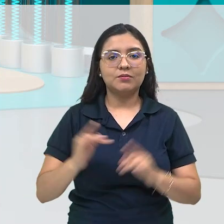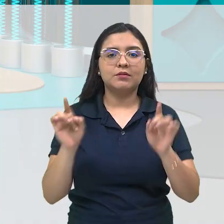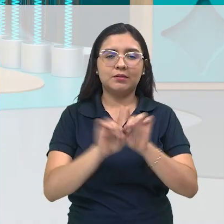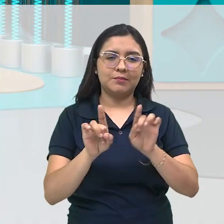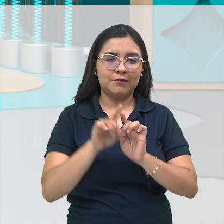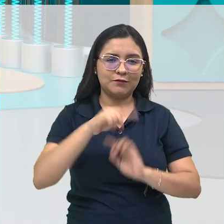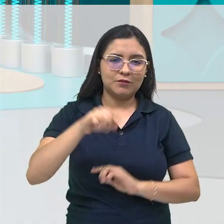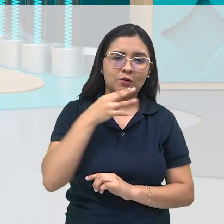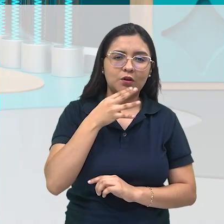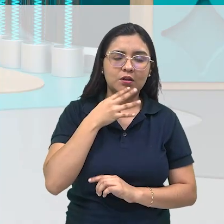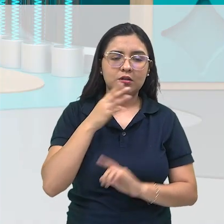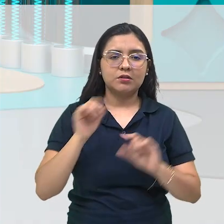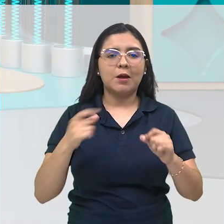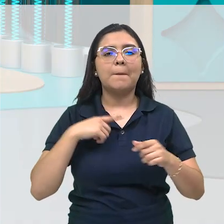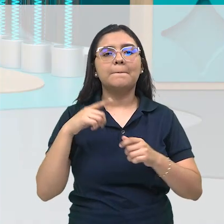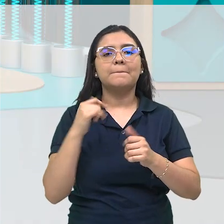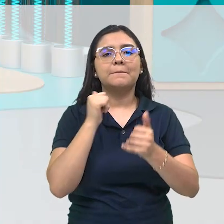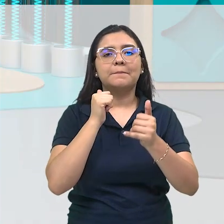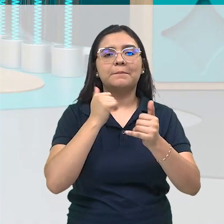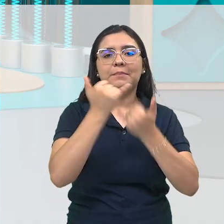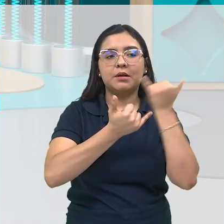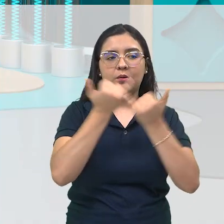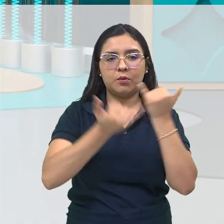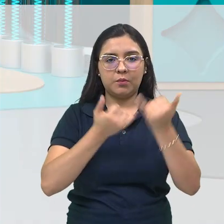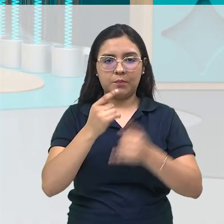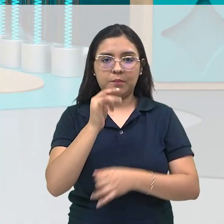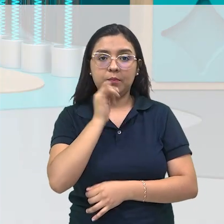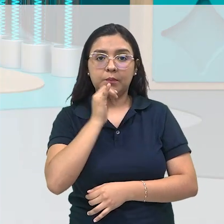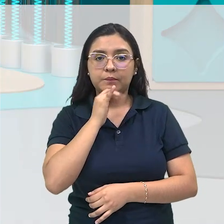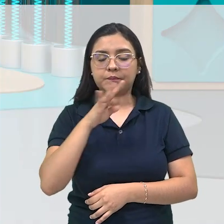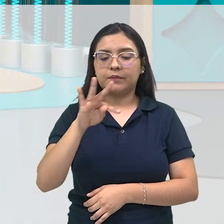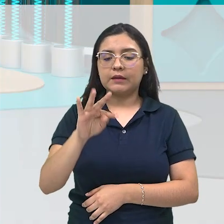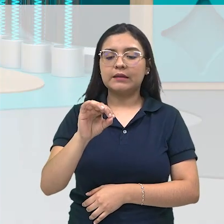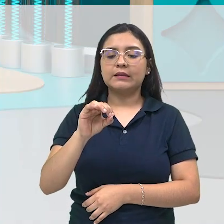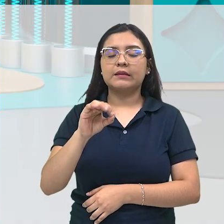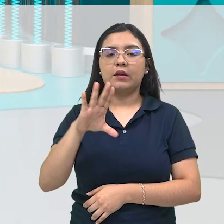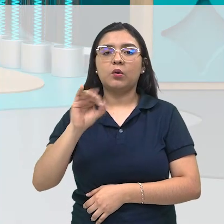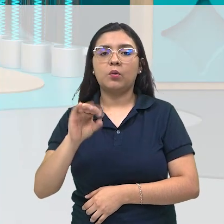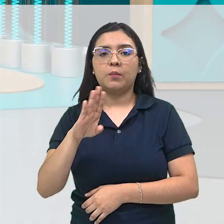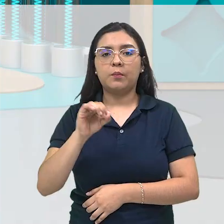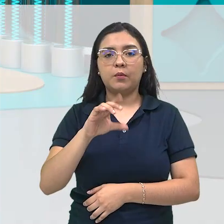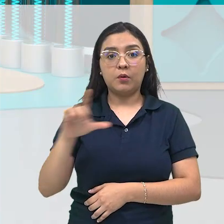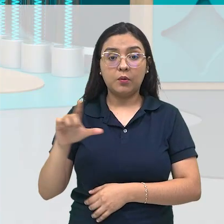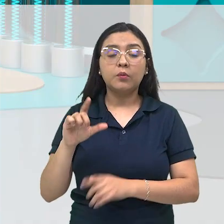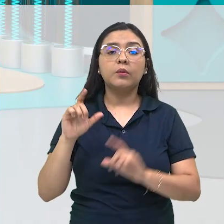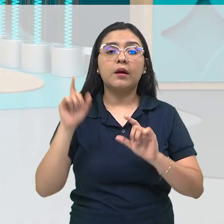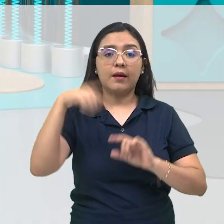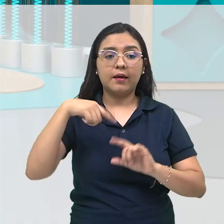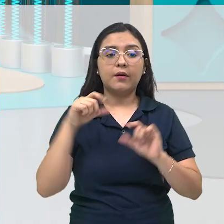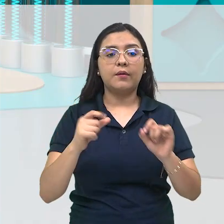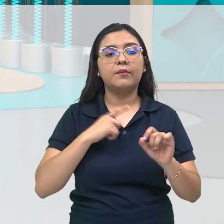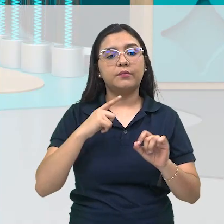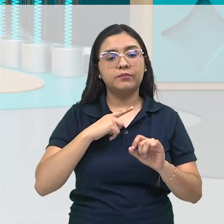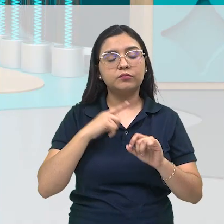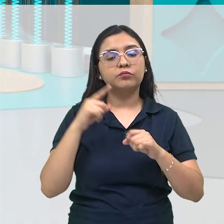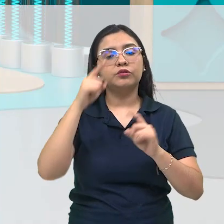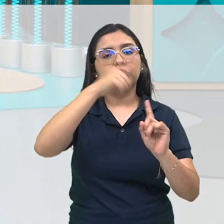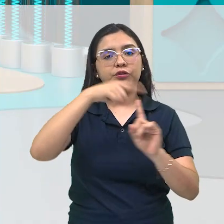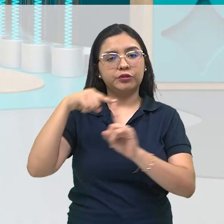Quem aí já não brincou alguma vez, por exemplo, de tacobol? O tacobol é uma